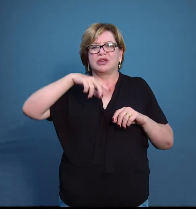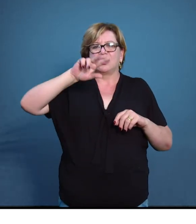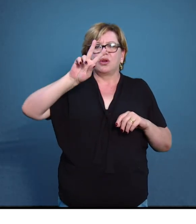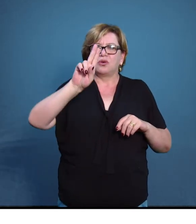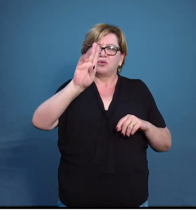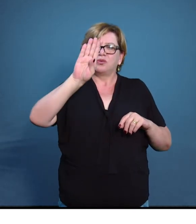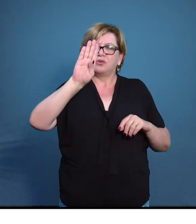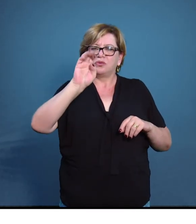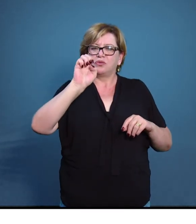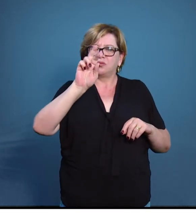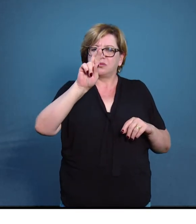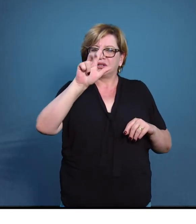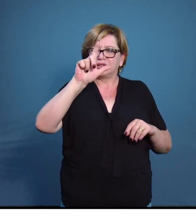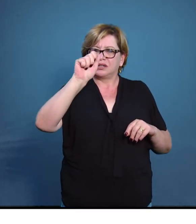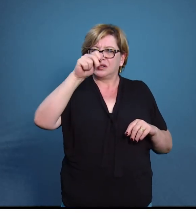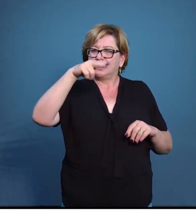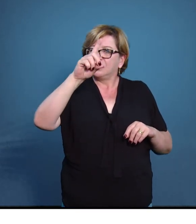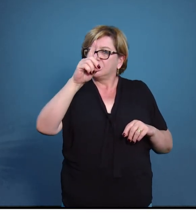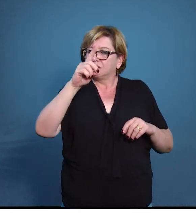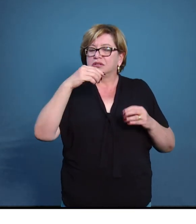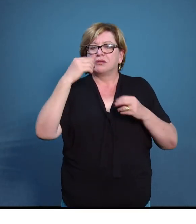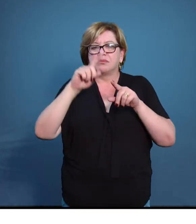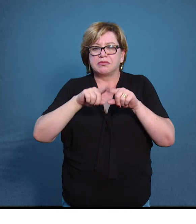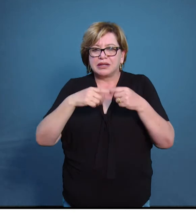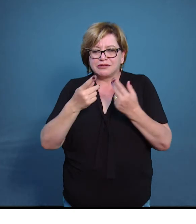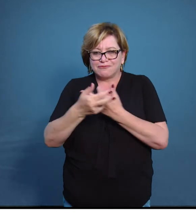mas existem vários outros que trabalham